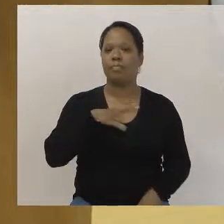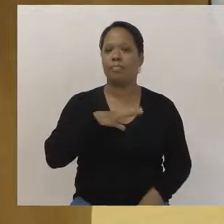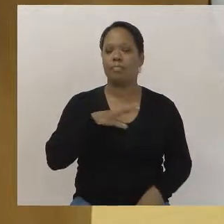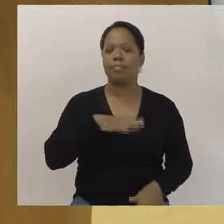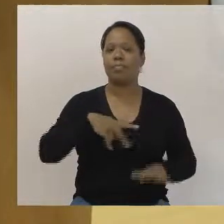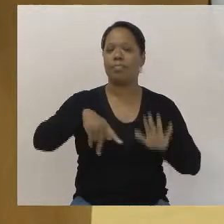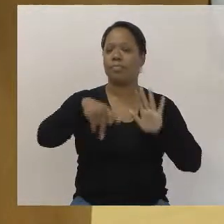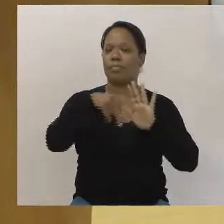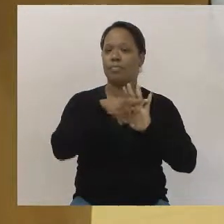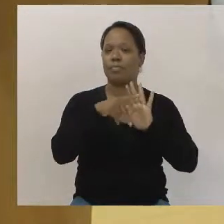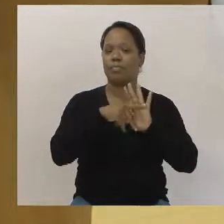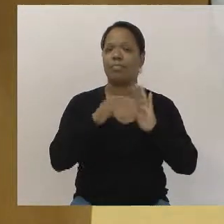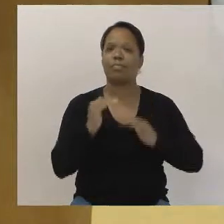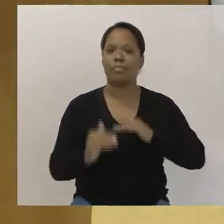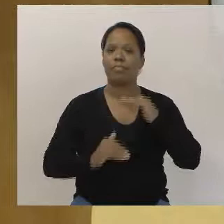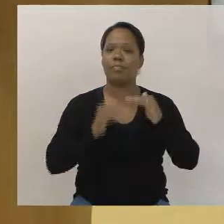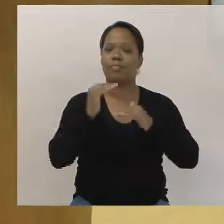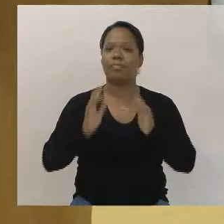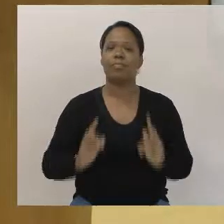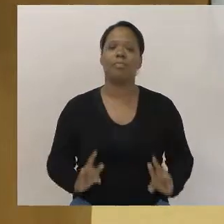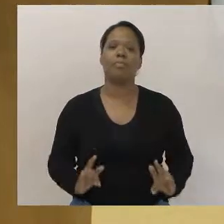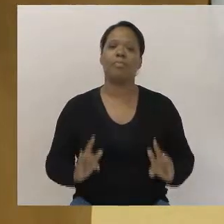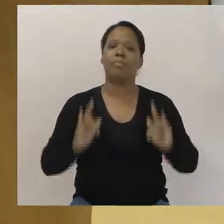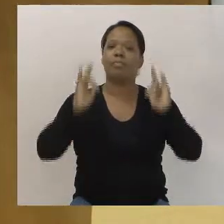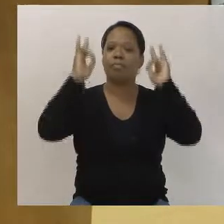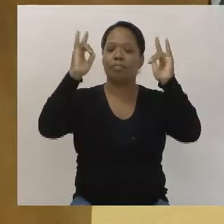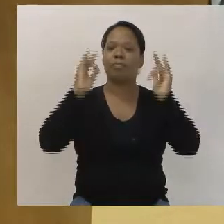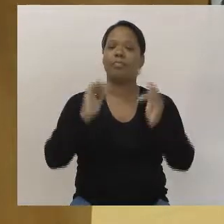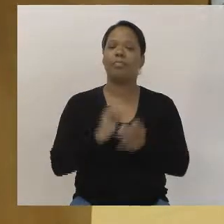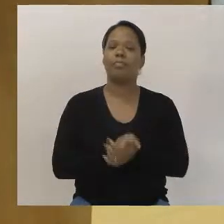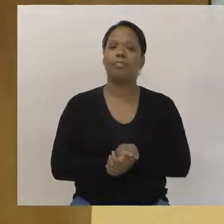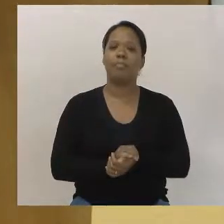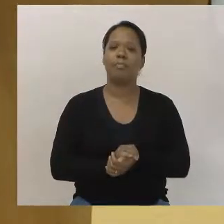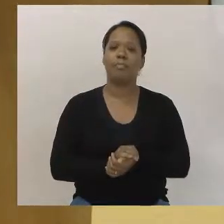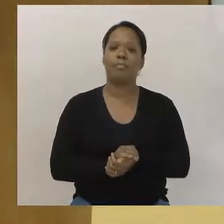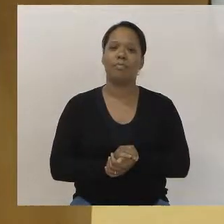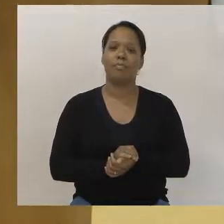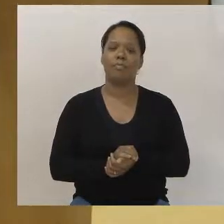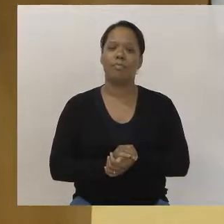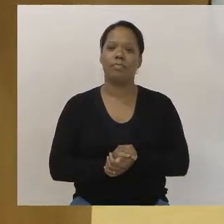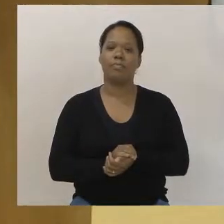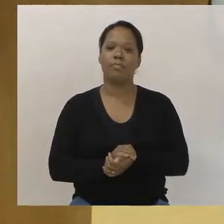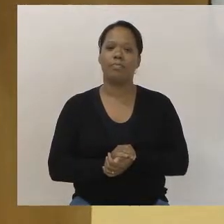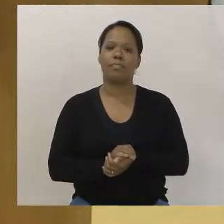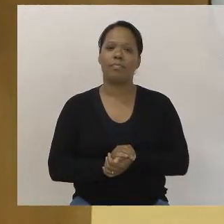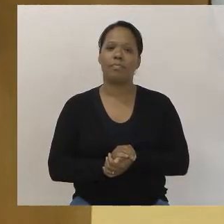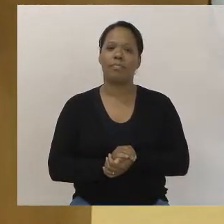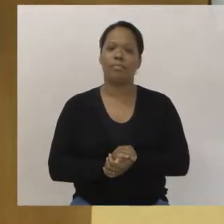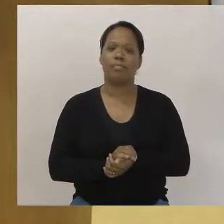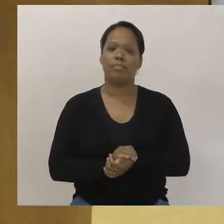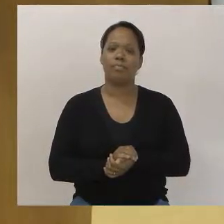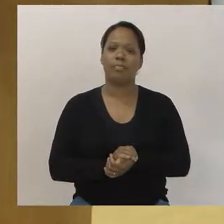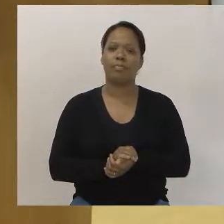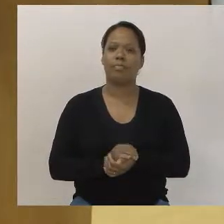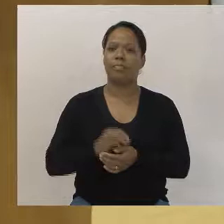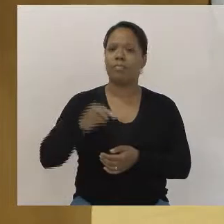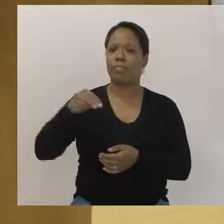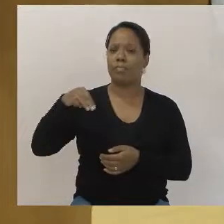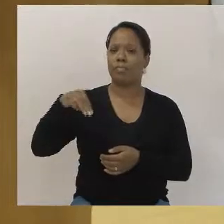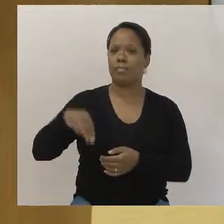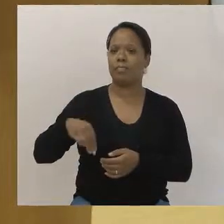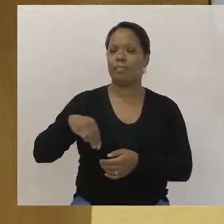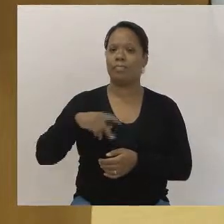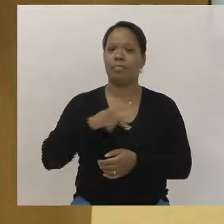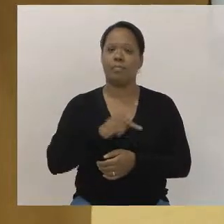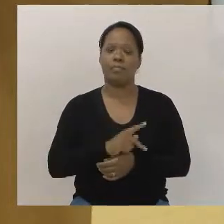projetos de desenvolvimento urbano e quando não é é o ministério público quando não